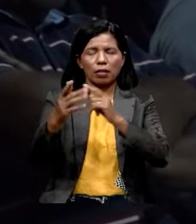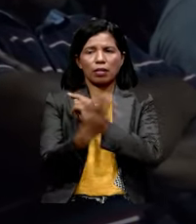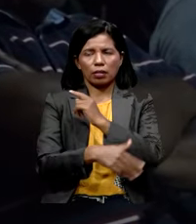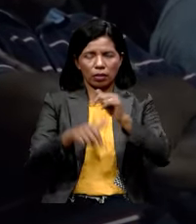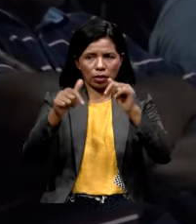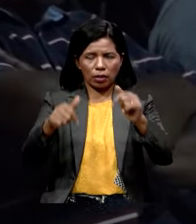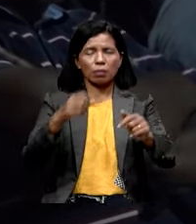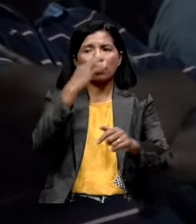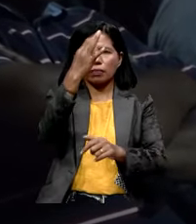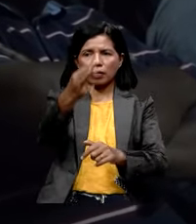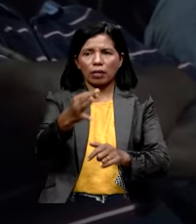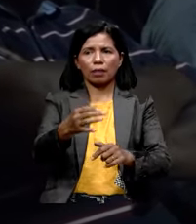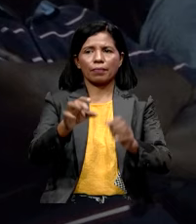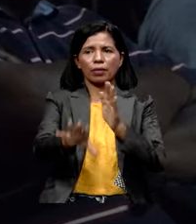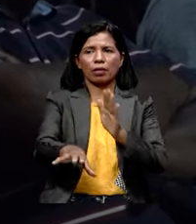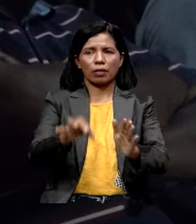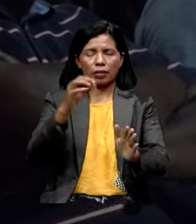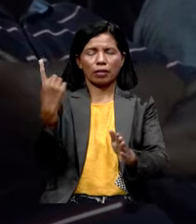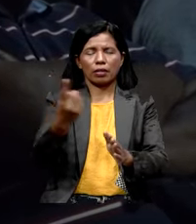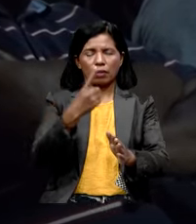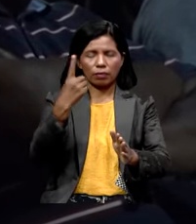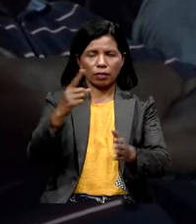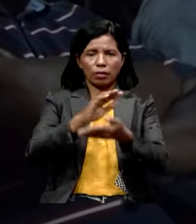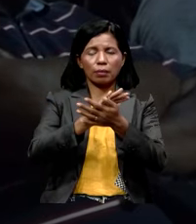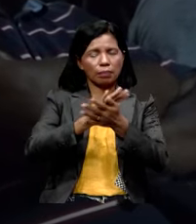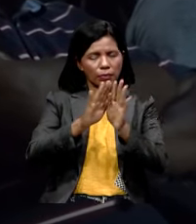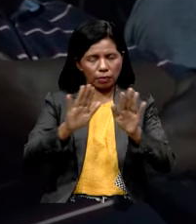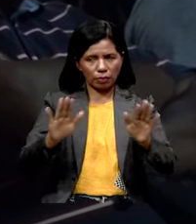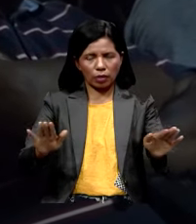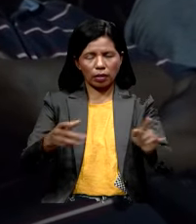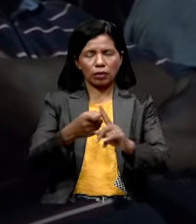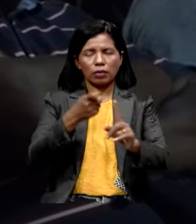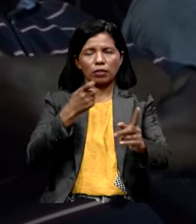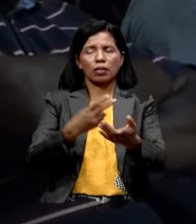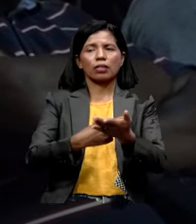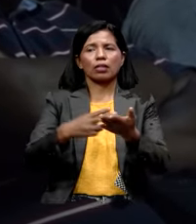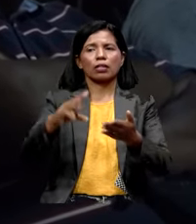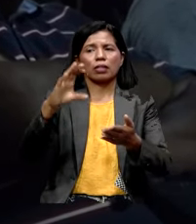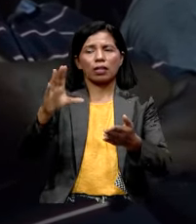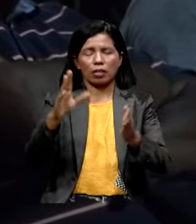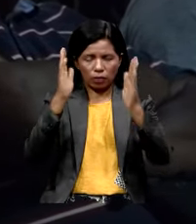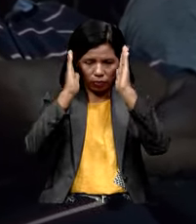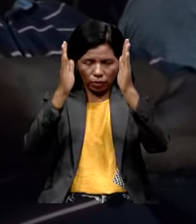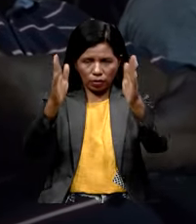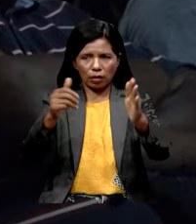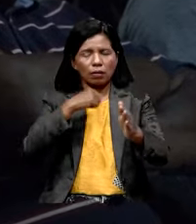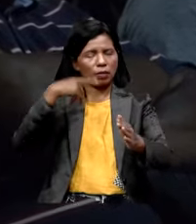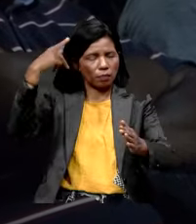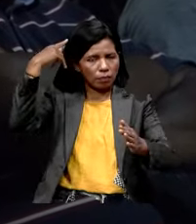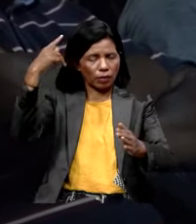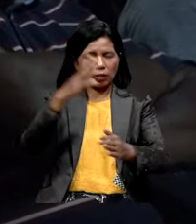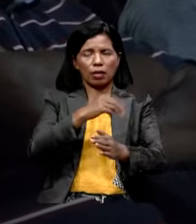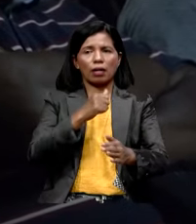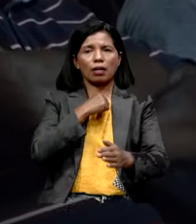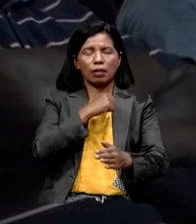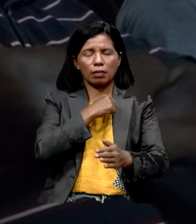ba oen, Hodi heta na fatir matak malirin hudi husi Santa Sé, Nudar, Saseluk, San Pedro Nia Nebe,